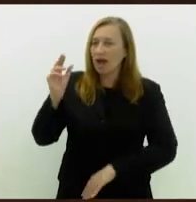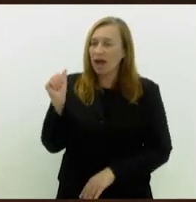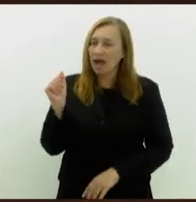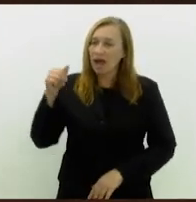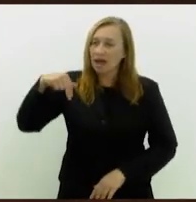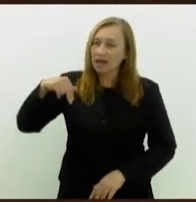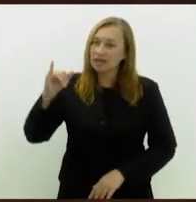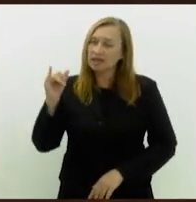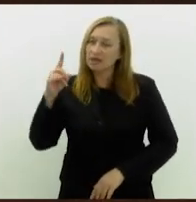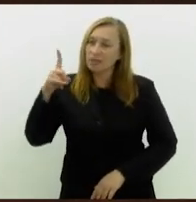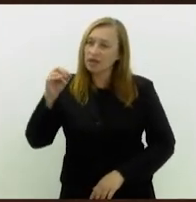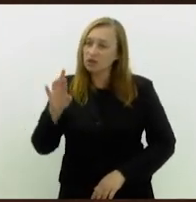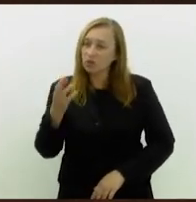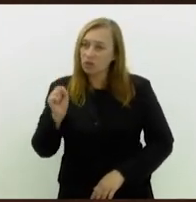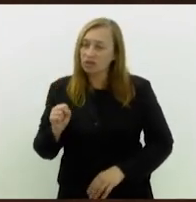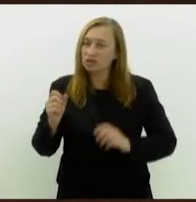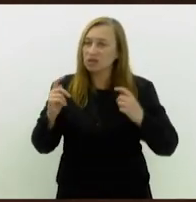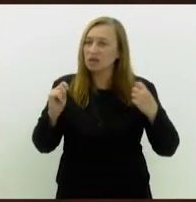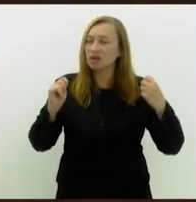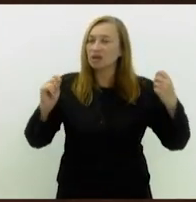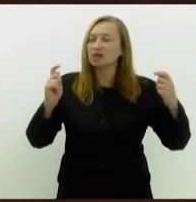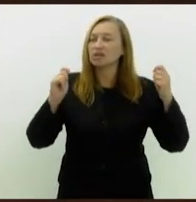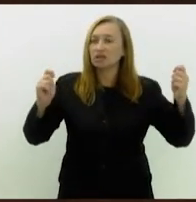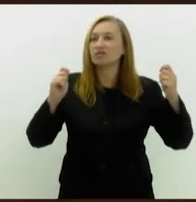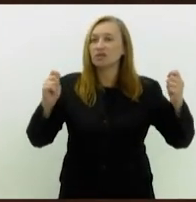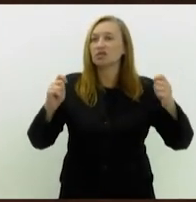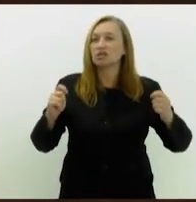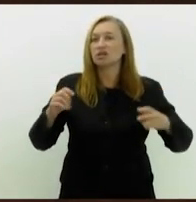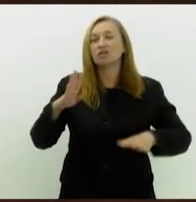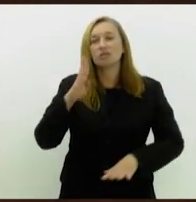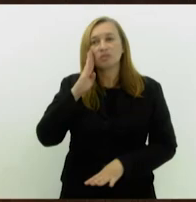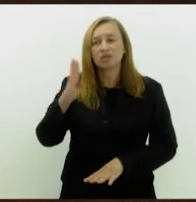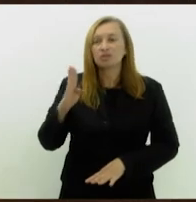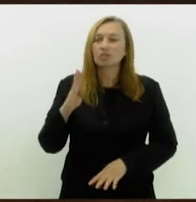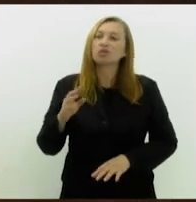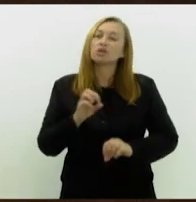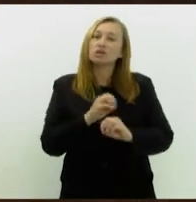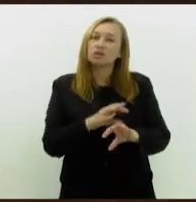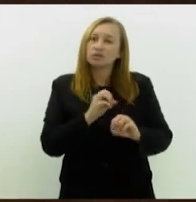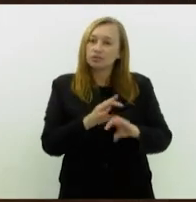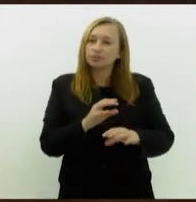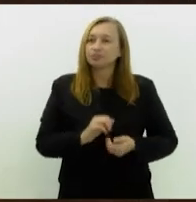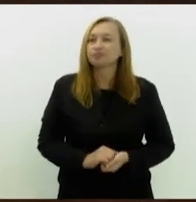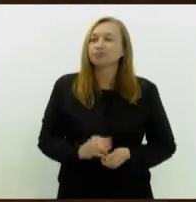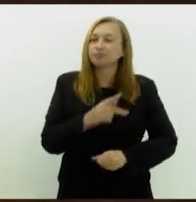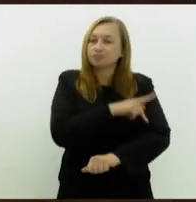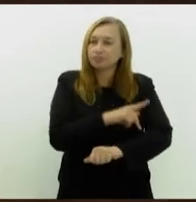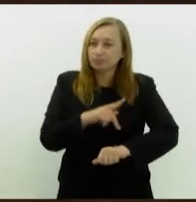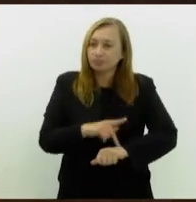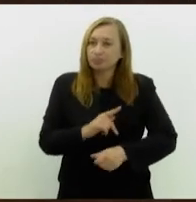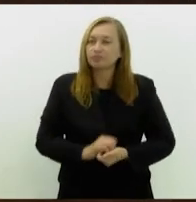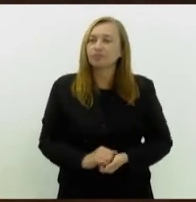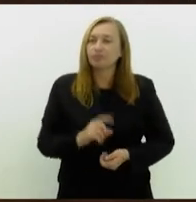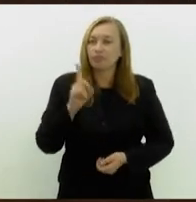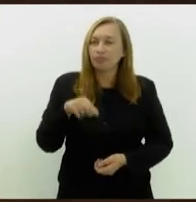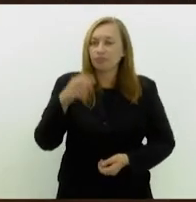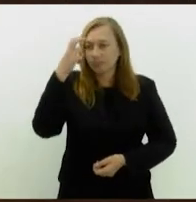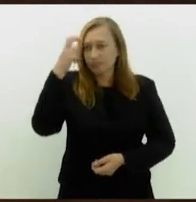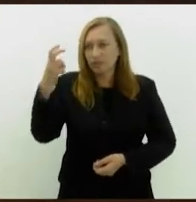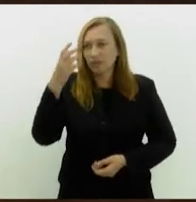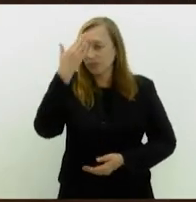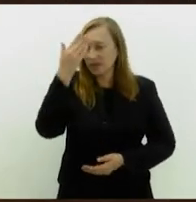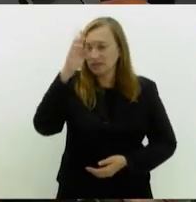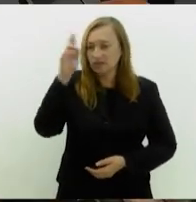como ativistas de um elemento Central na nossa Educação na nossa pedagogia que é a cultura muito